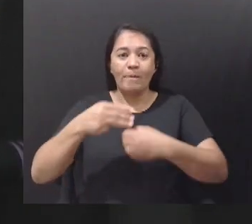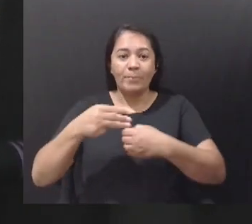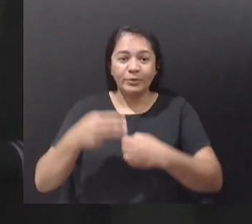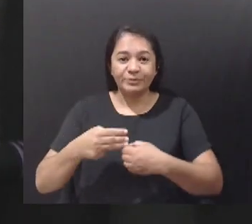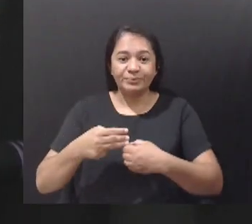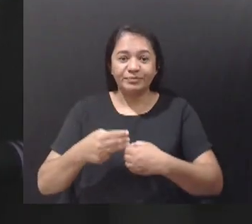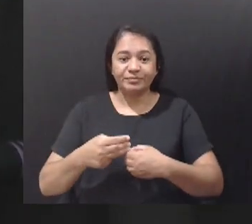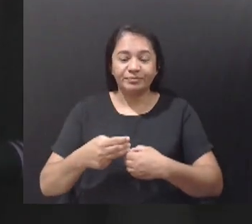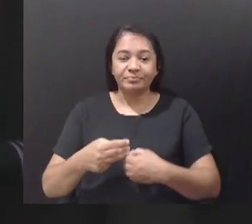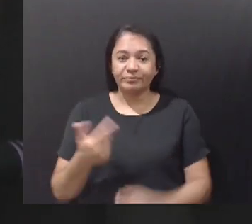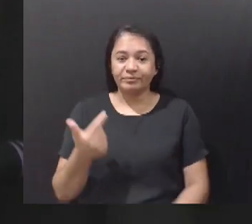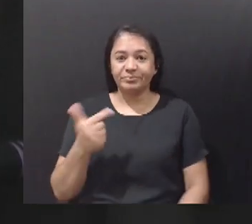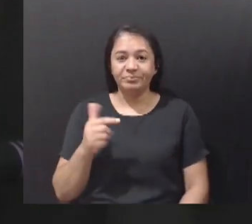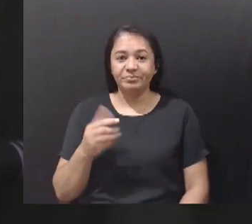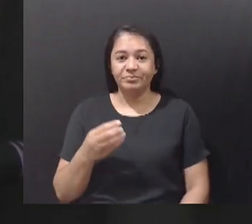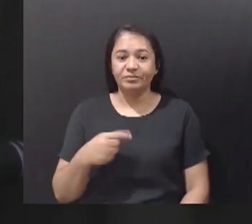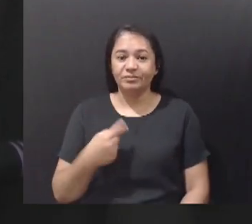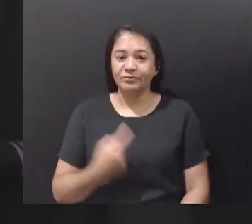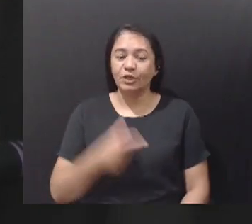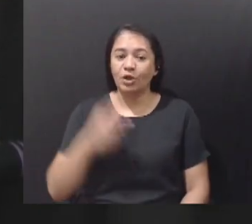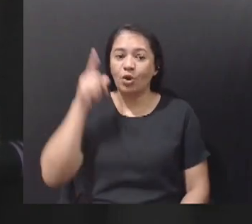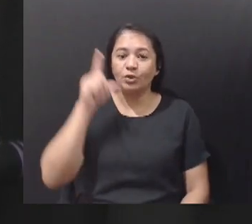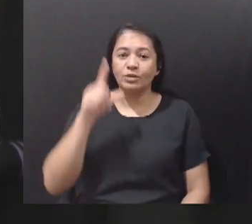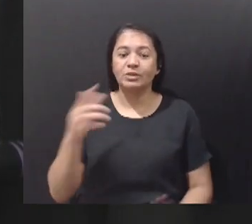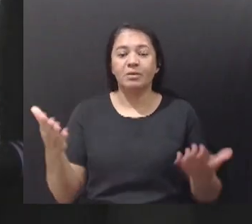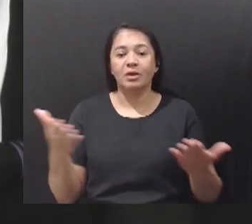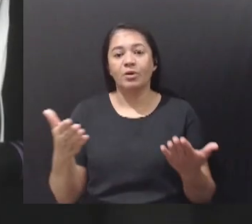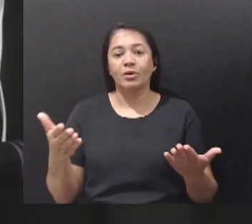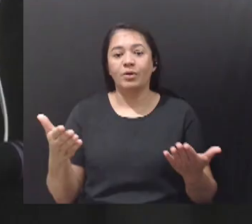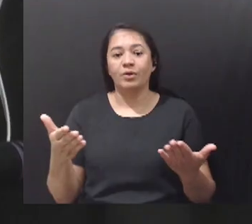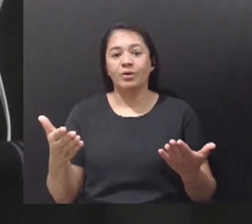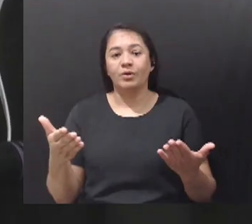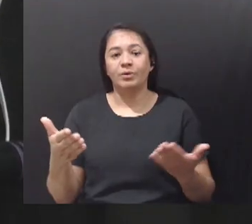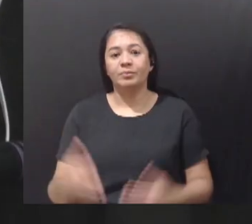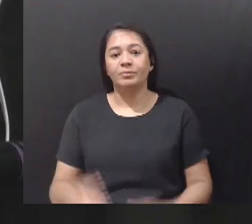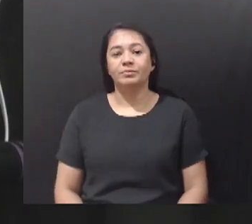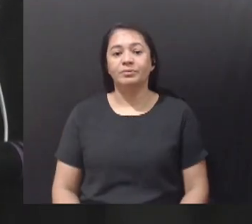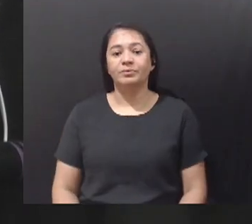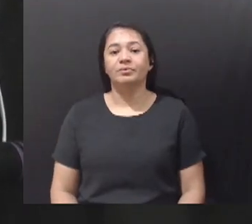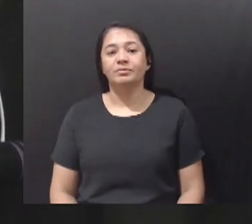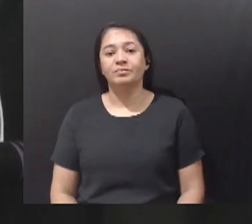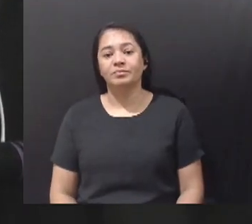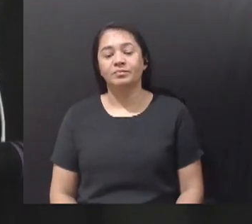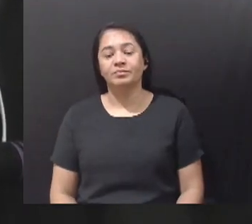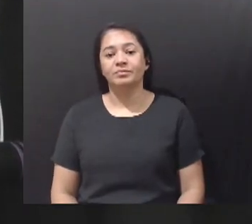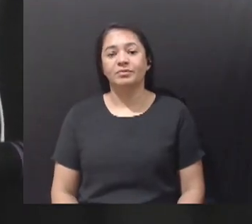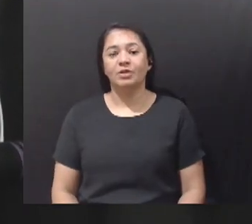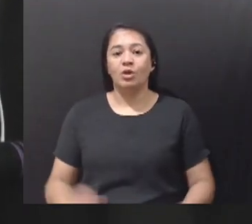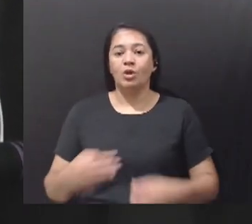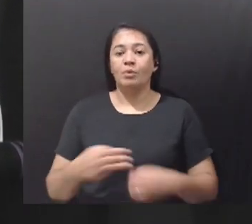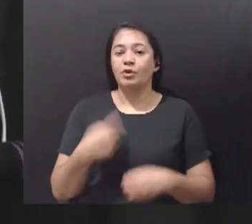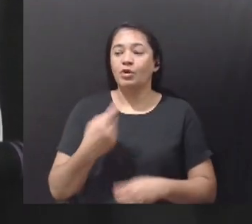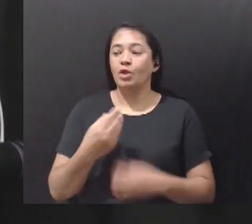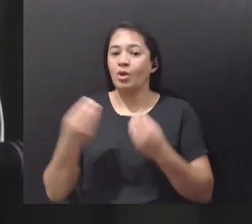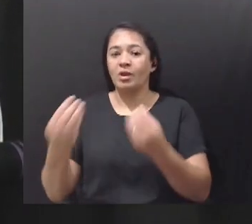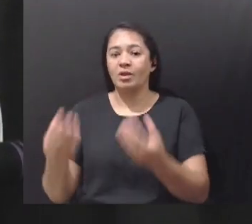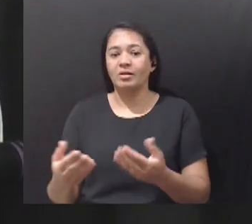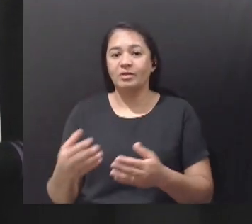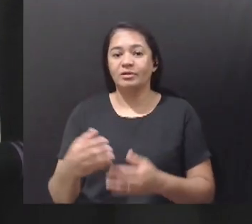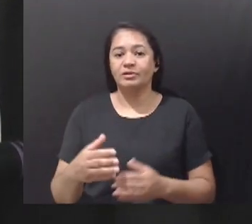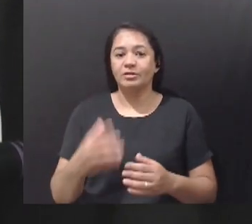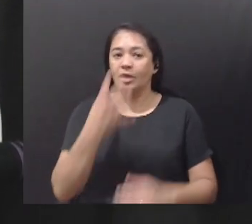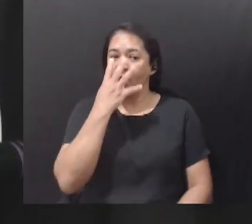tinham, e nós conseguimos deixar, eu não sei hoje exatamente como está, nós entregamos para os municípios uma van importante,